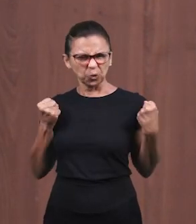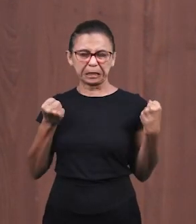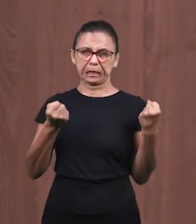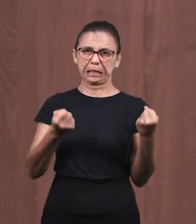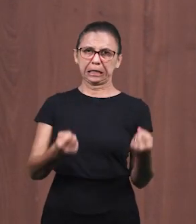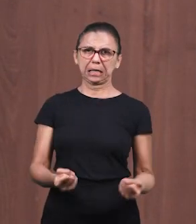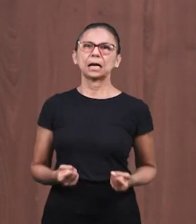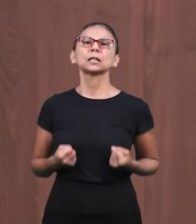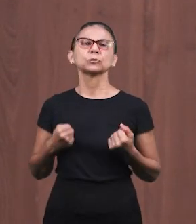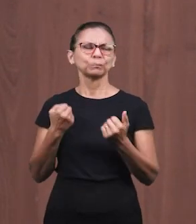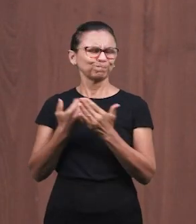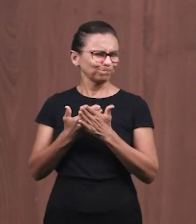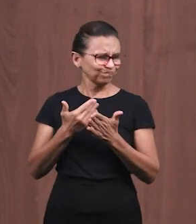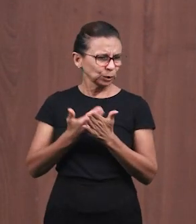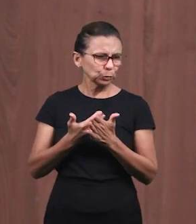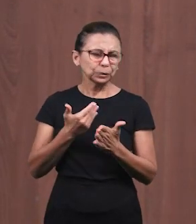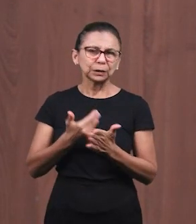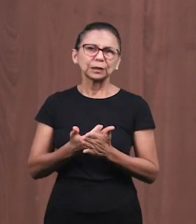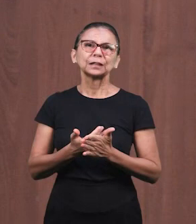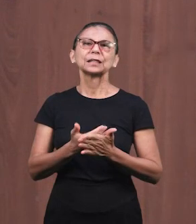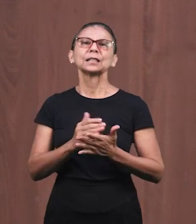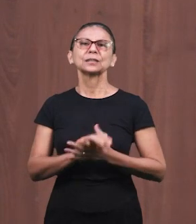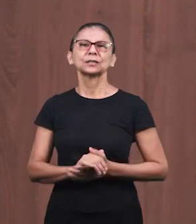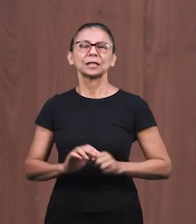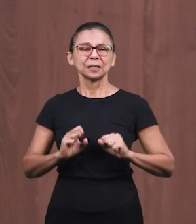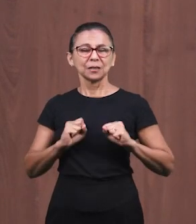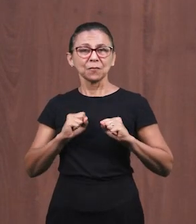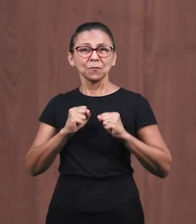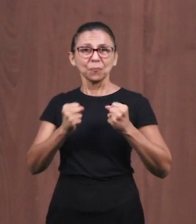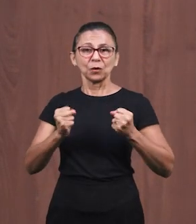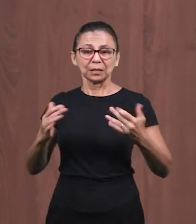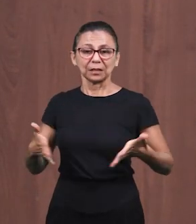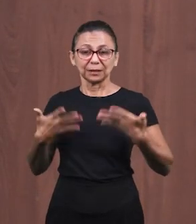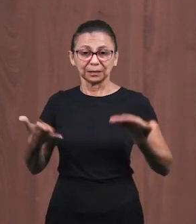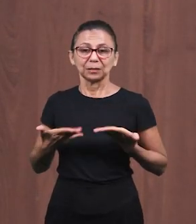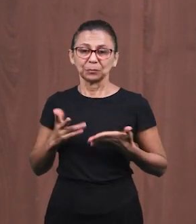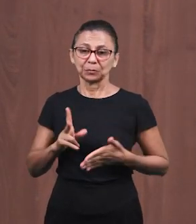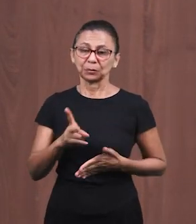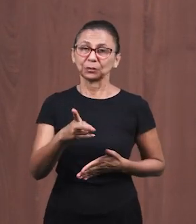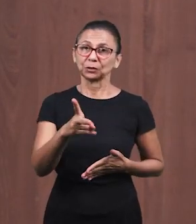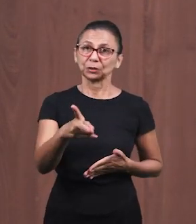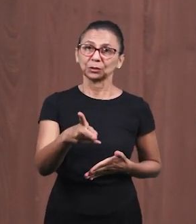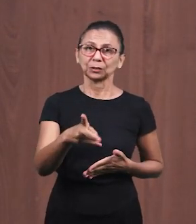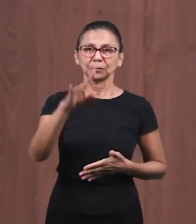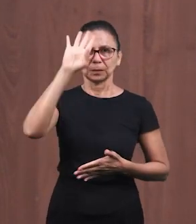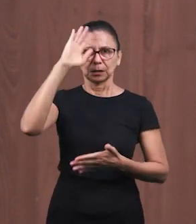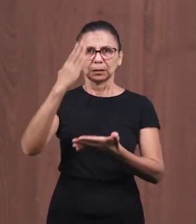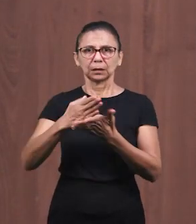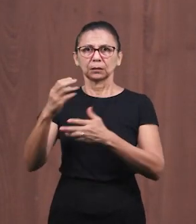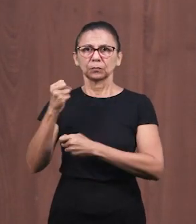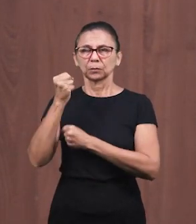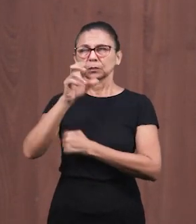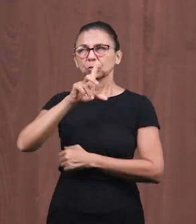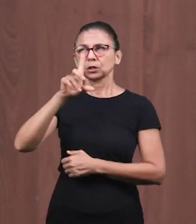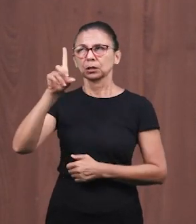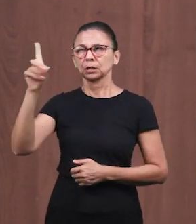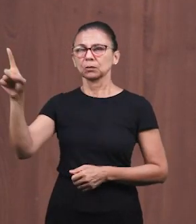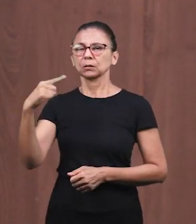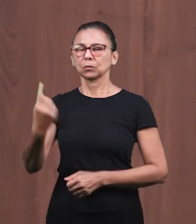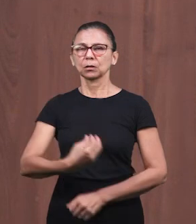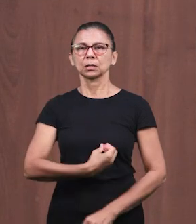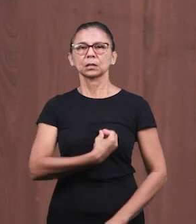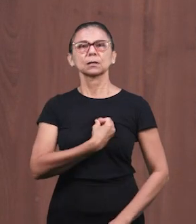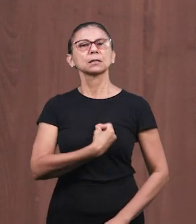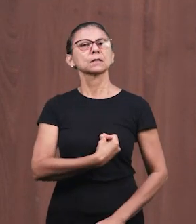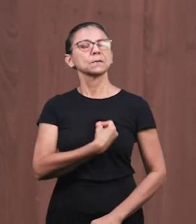que se empenharam fazendo a sua parte, criam forças para continuar, crendo no poder de Deus em nossas vidas,